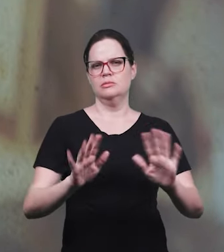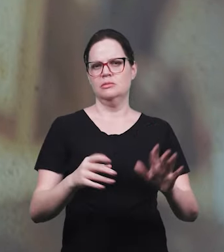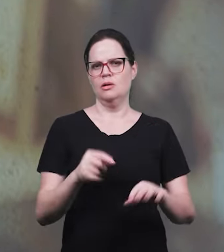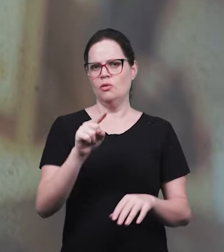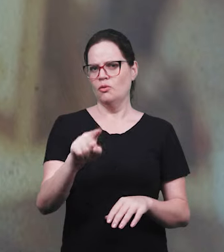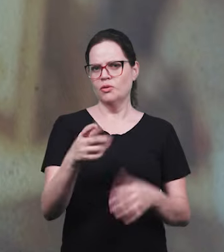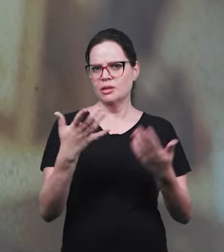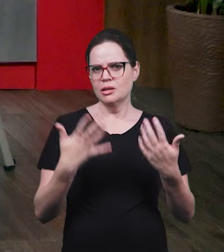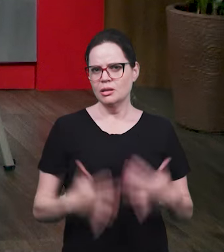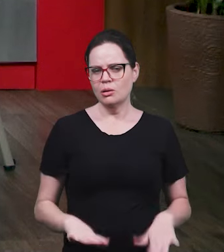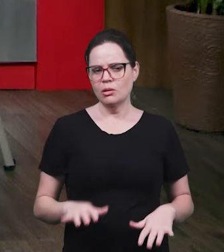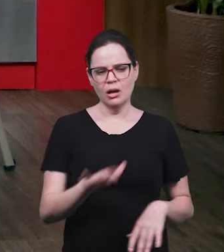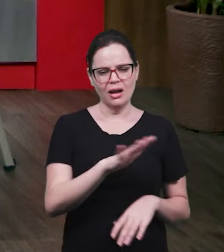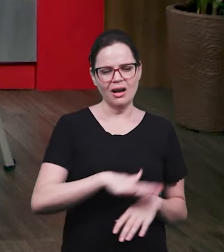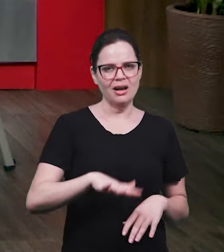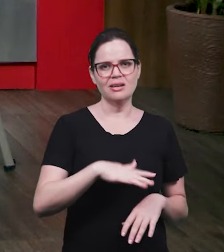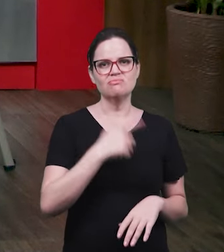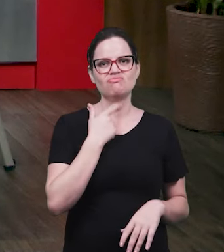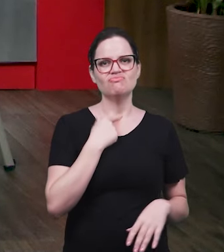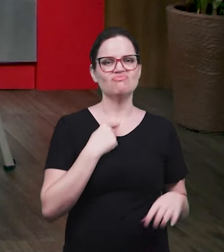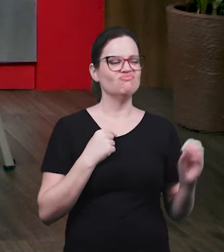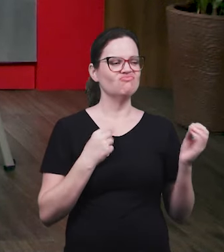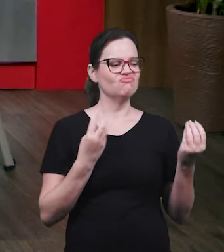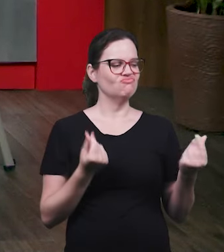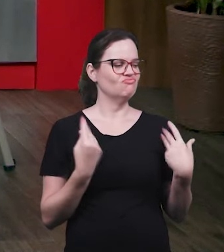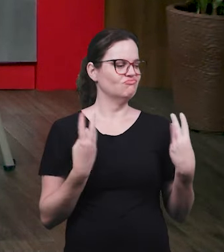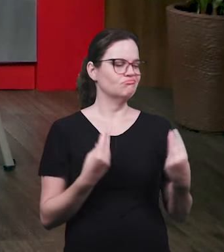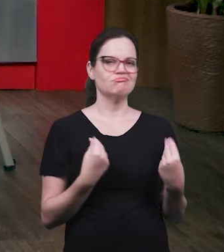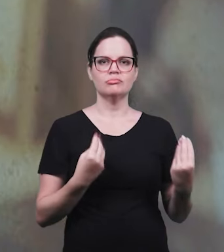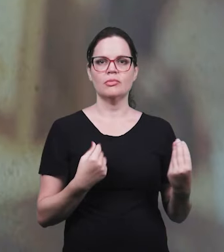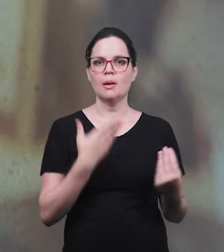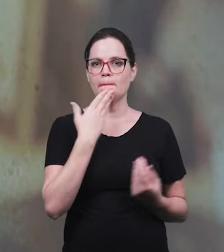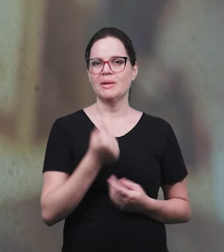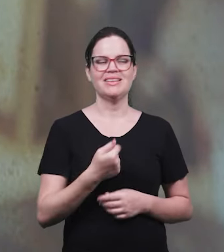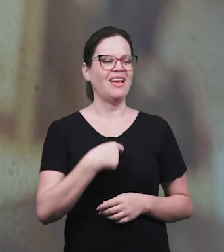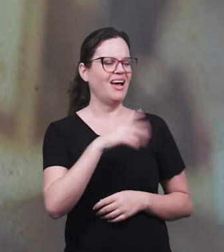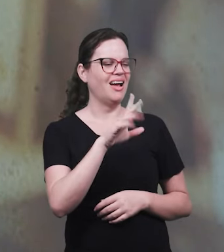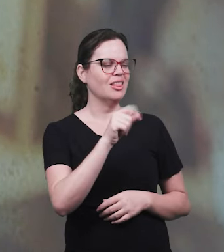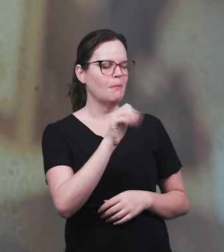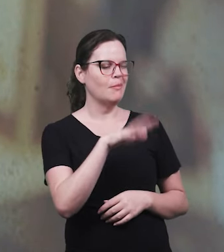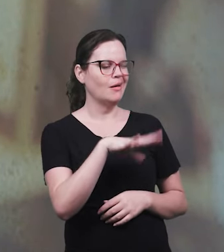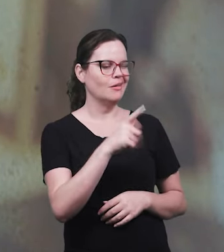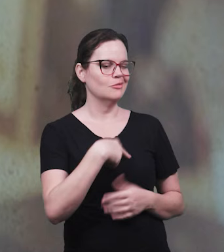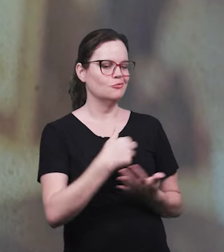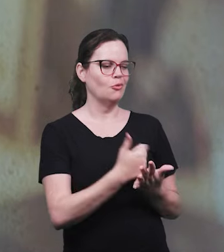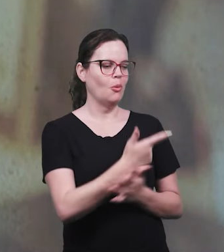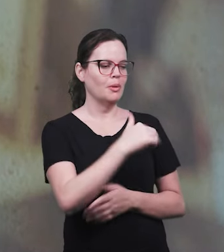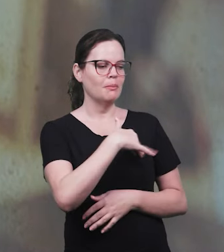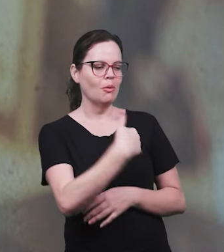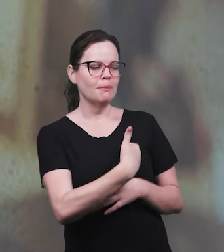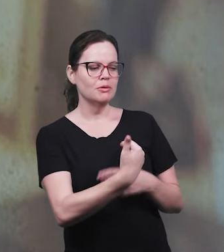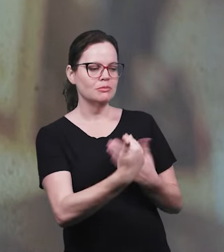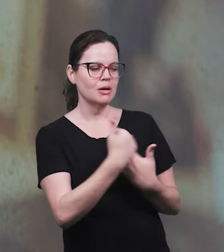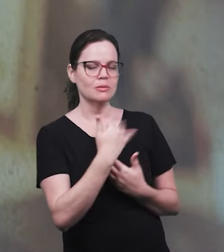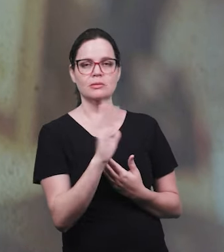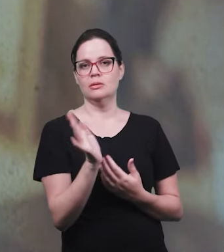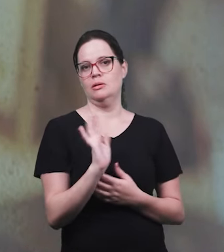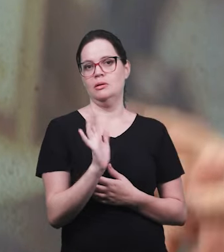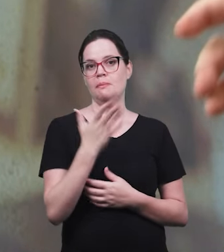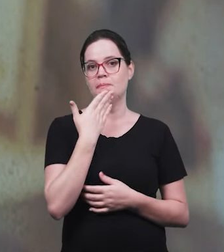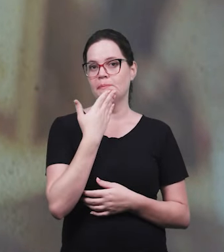você deseja. Muitas vezes áreas que a pessoa não nem deseja nem atuar. Nem deseja. Né? Então, porque está barato, porque um amigo indicou, então eu